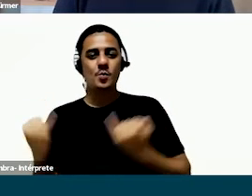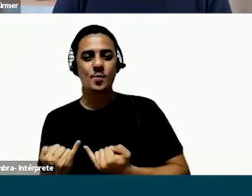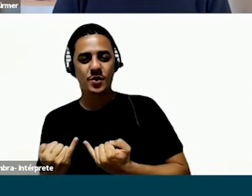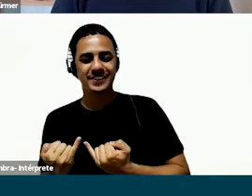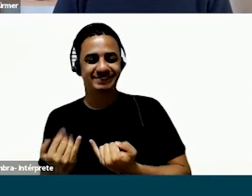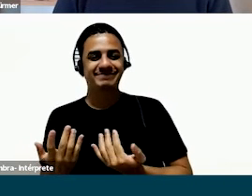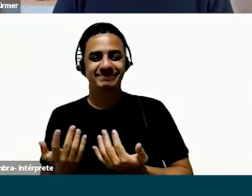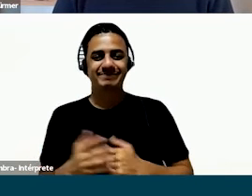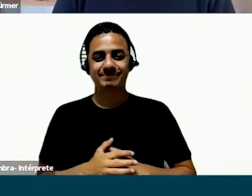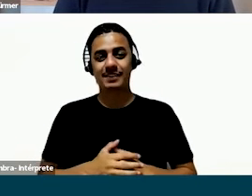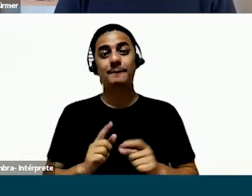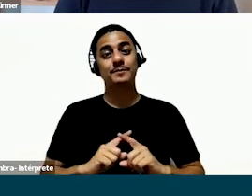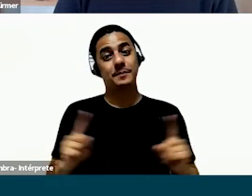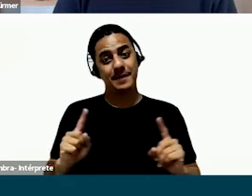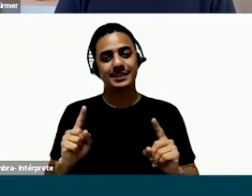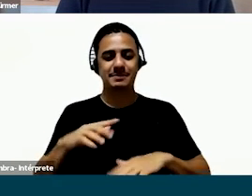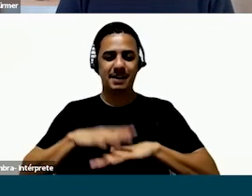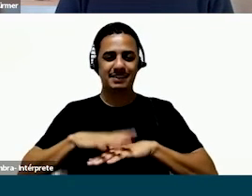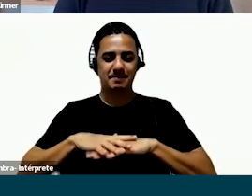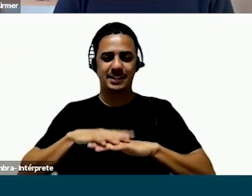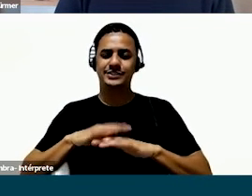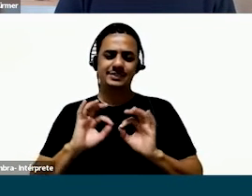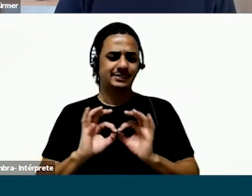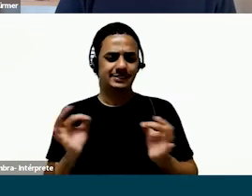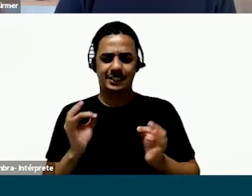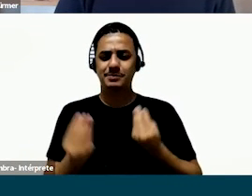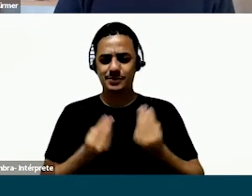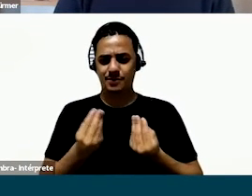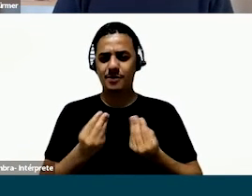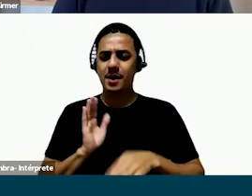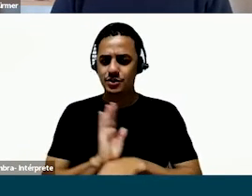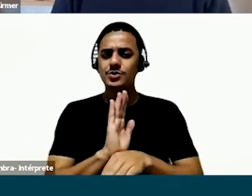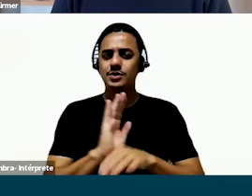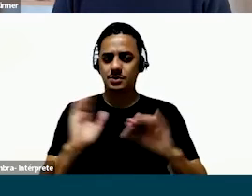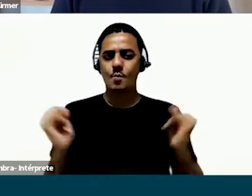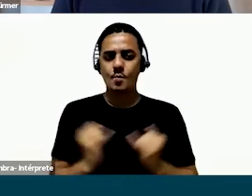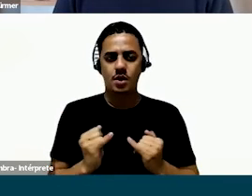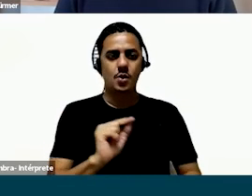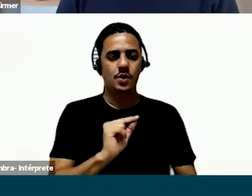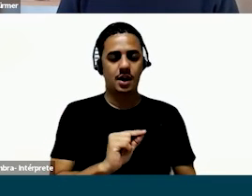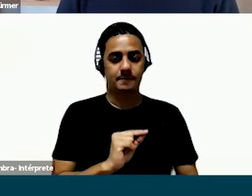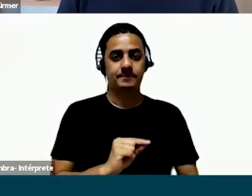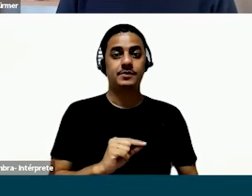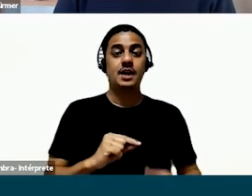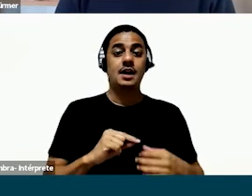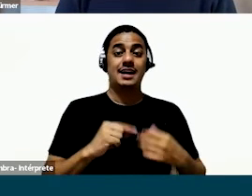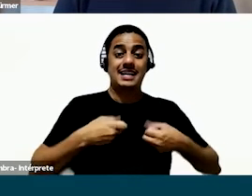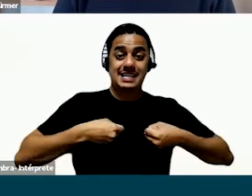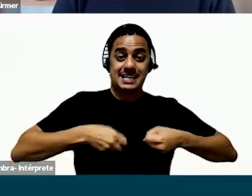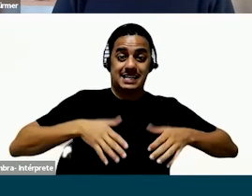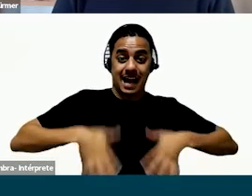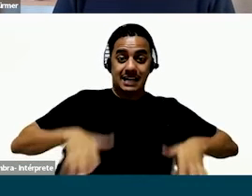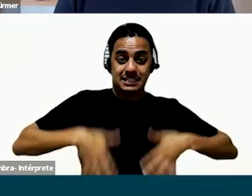consegue decompor isso de forma melhor. Emagrecer é matemática simples. Tem que queimar mais calorias do que consumir. Então, a gente está falando de